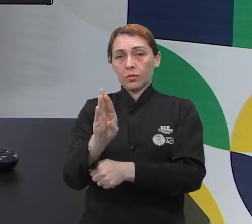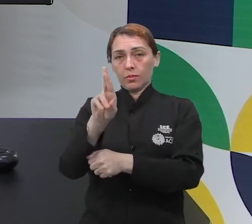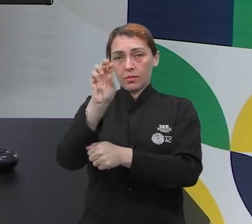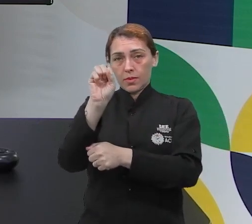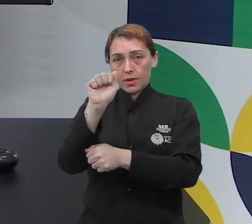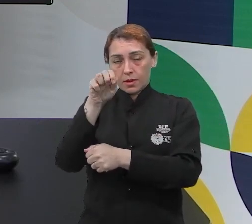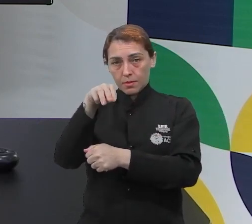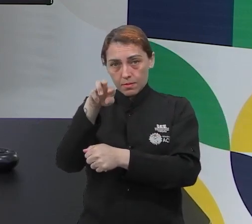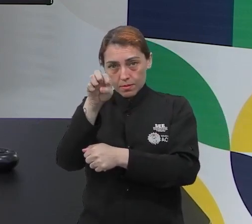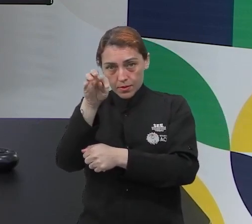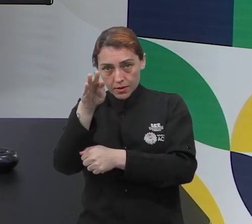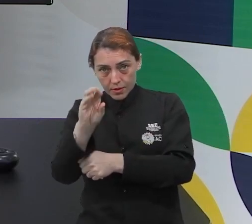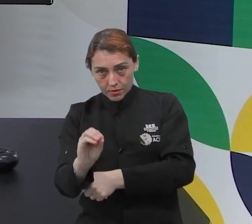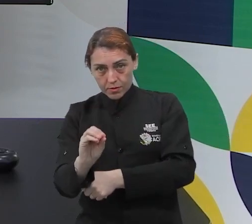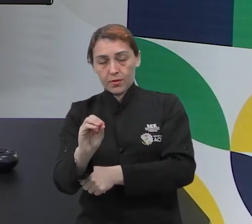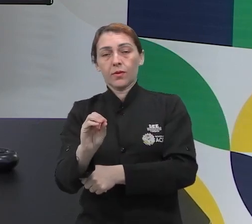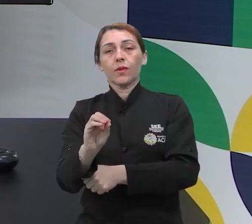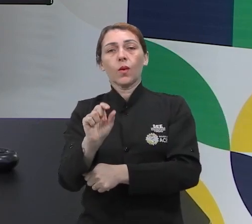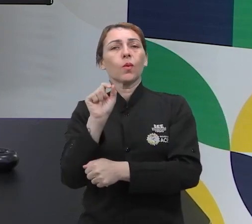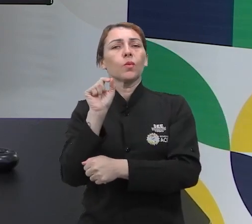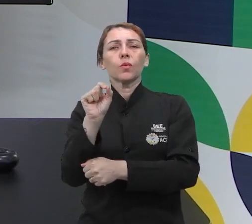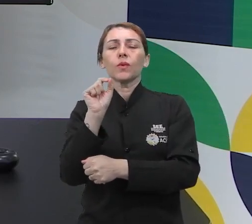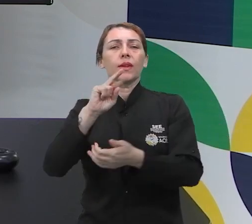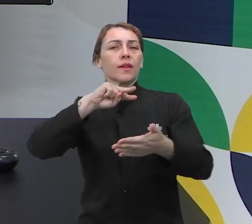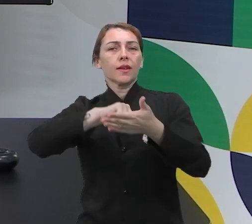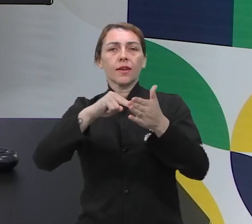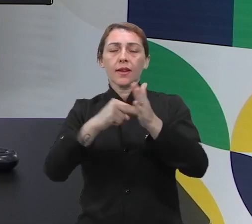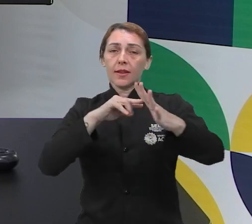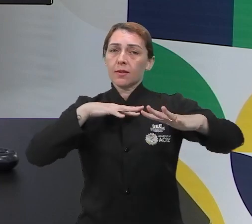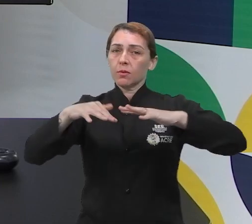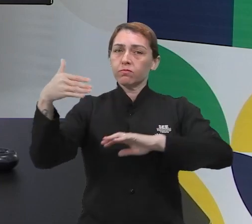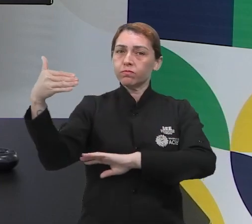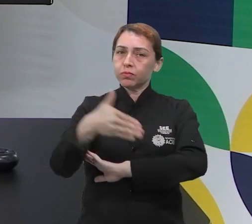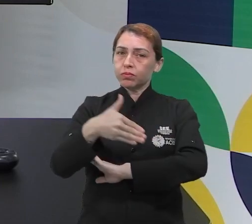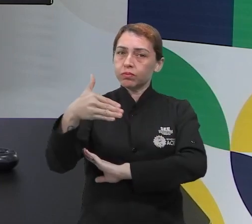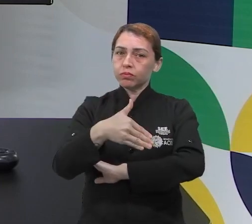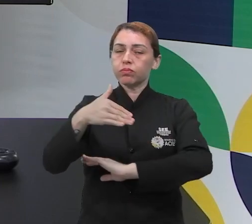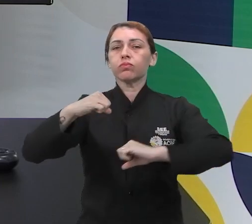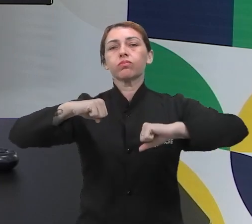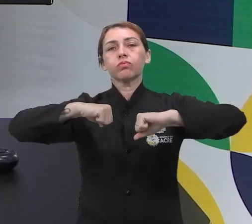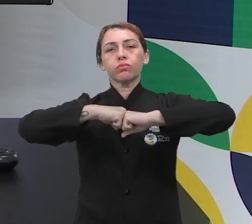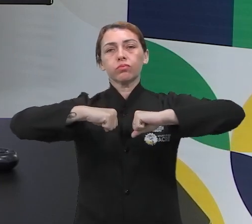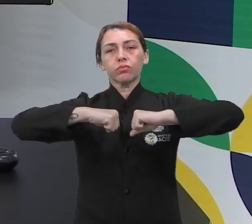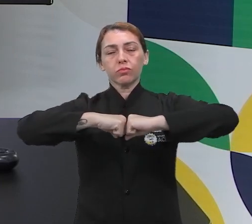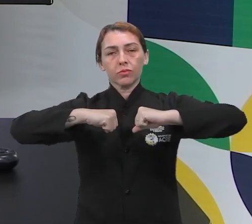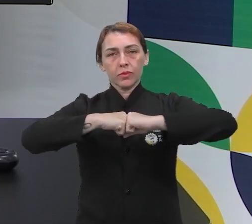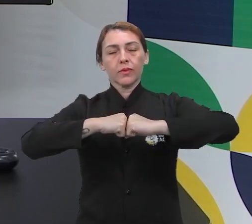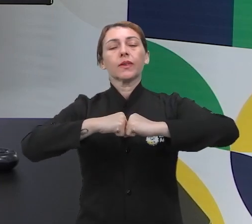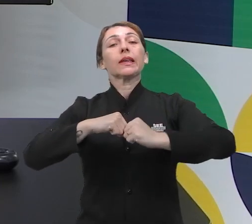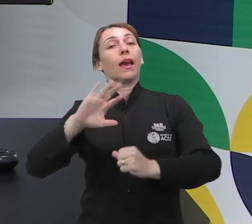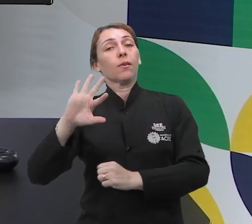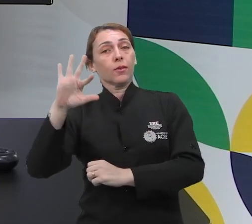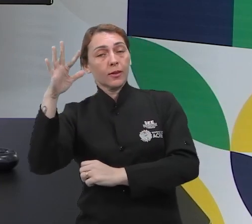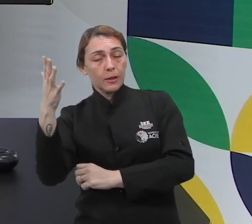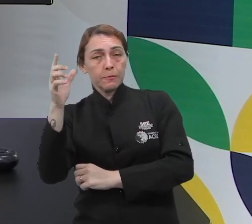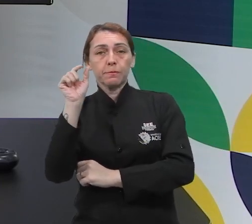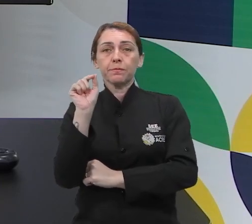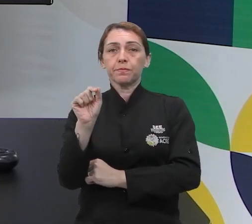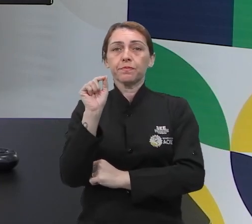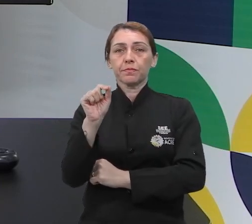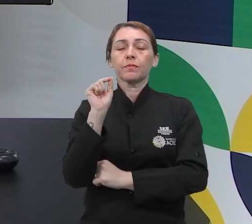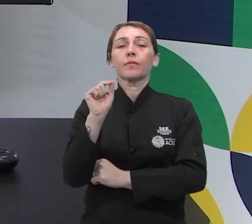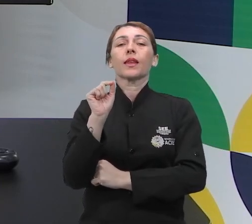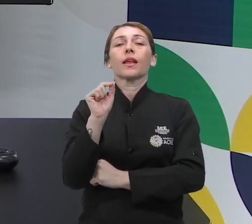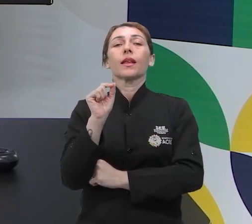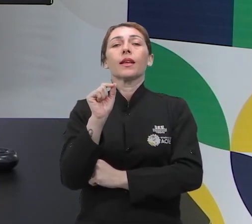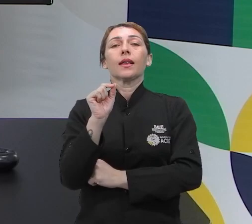aí de dobramentos modernos, que é o quê? Esses movimentos constantes de placas tectônicas que acabam aí